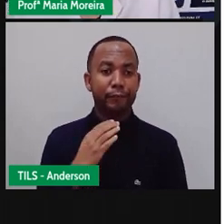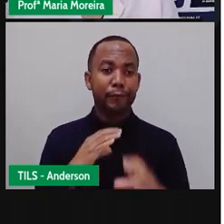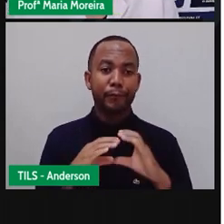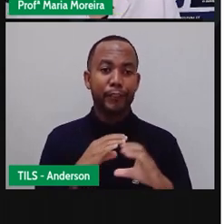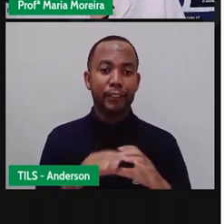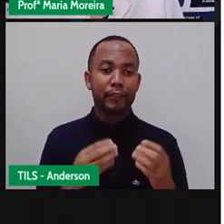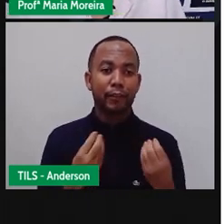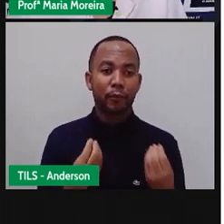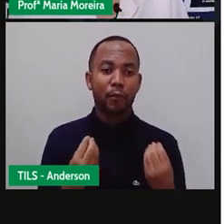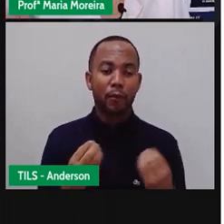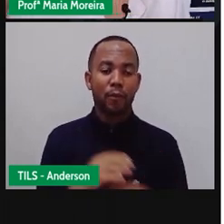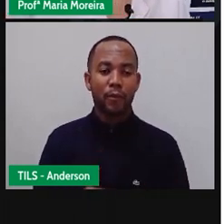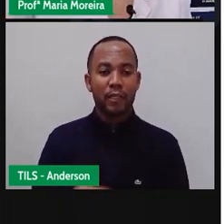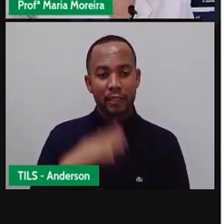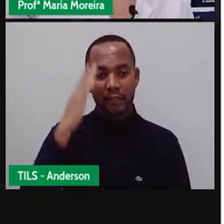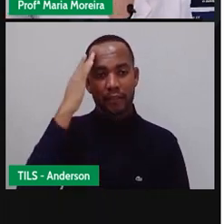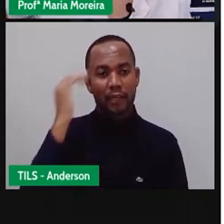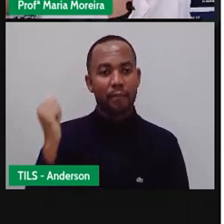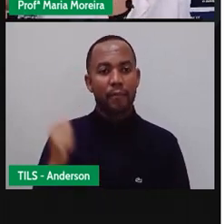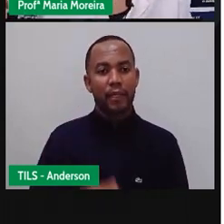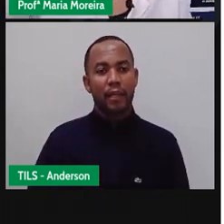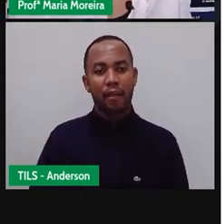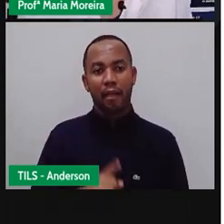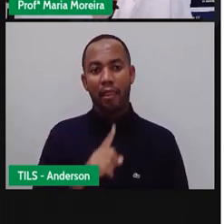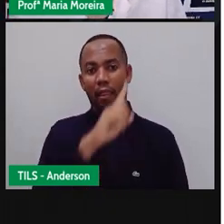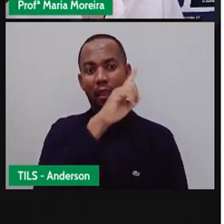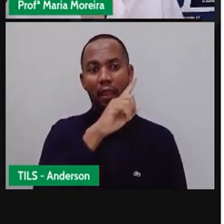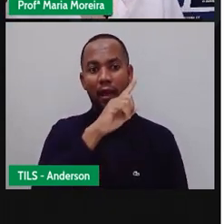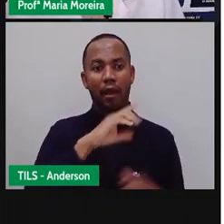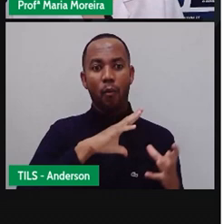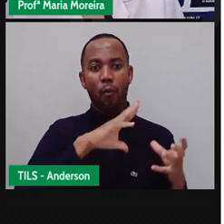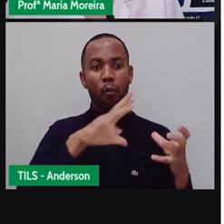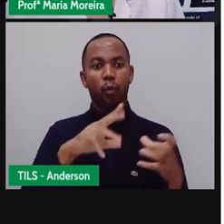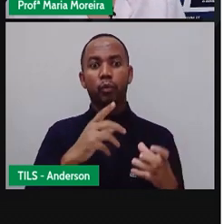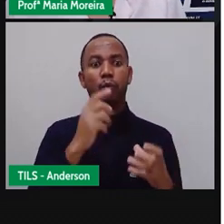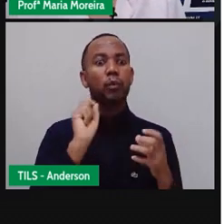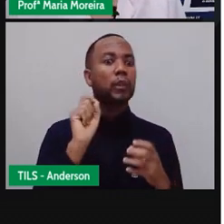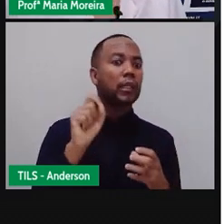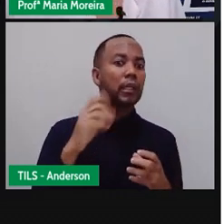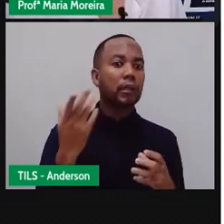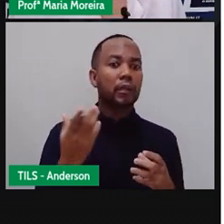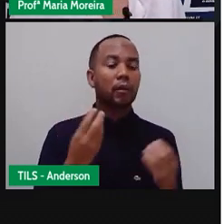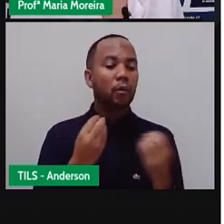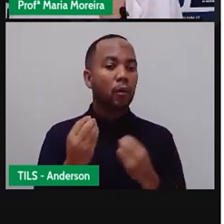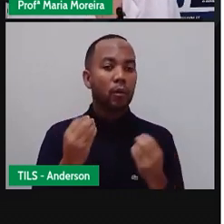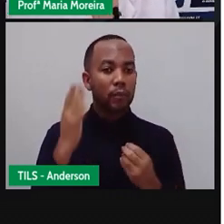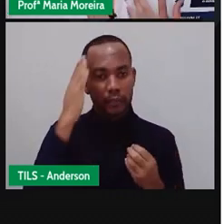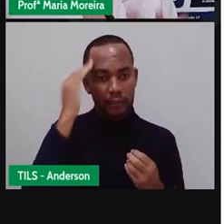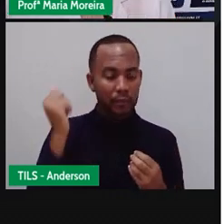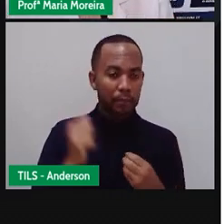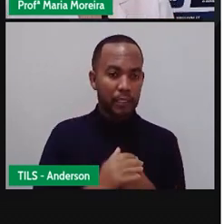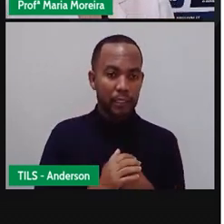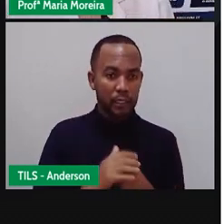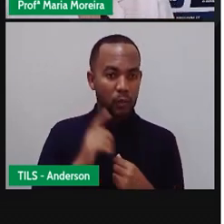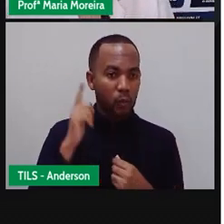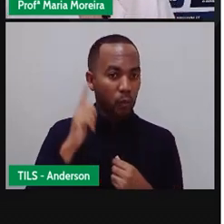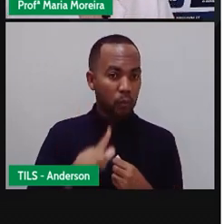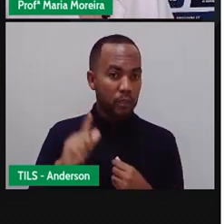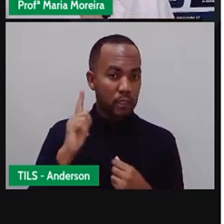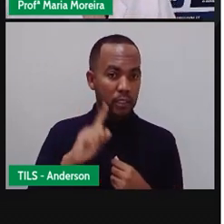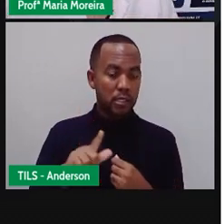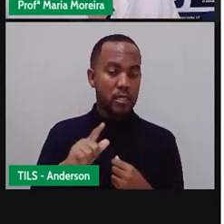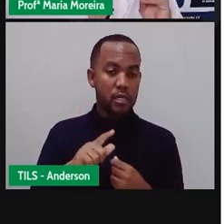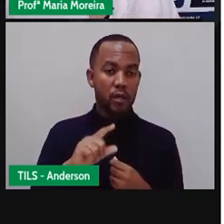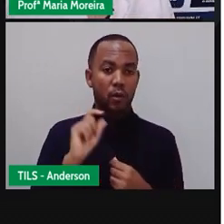será que não teria saber o que está acontecendo lá do outro lado do mundo Será que a gente ia consegui